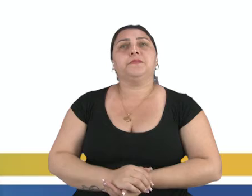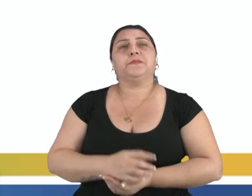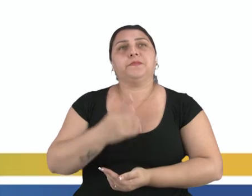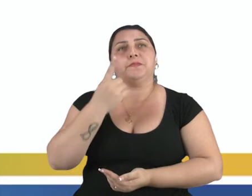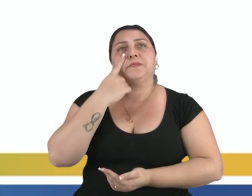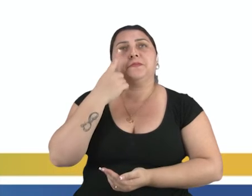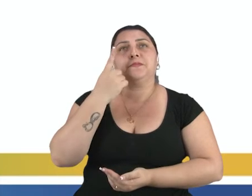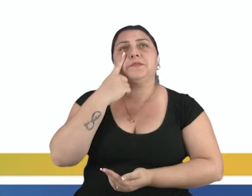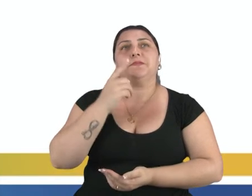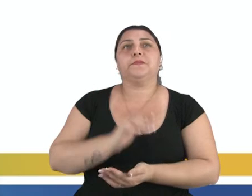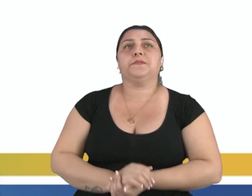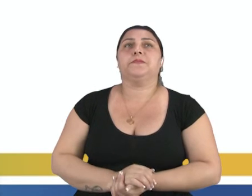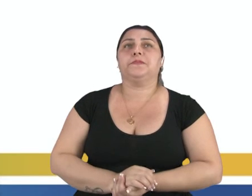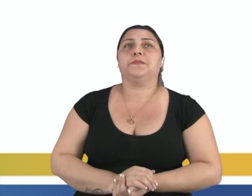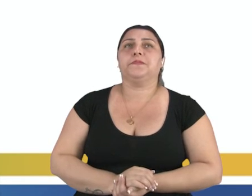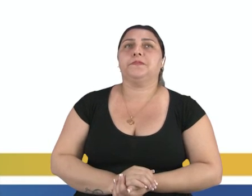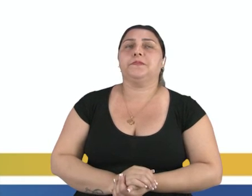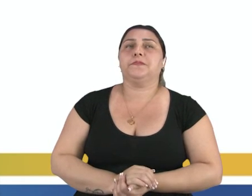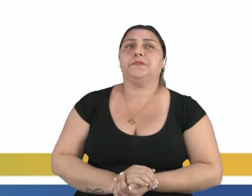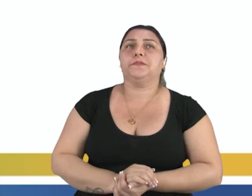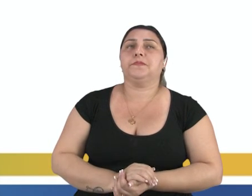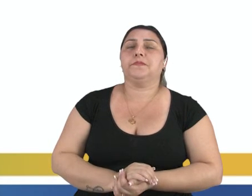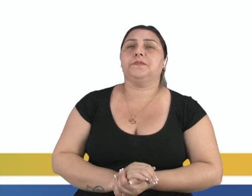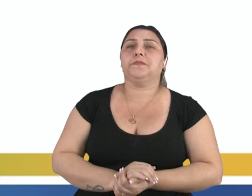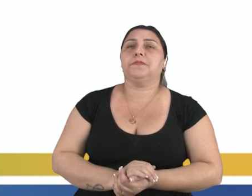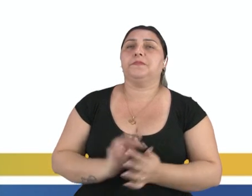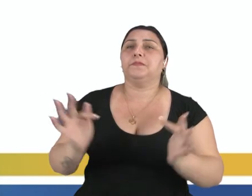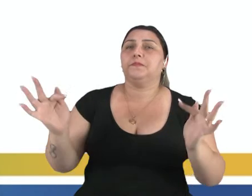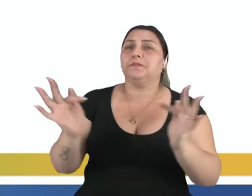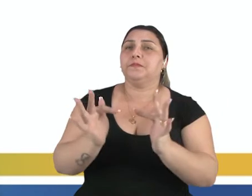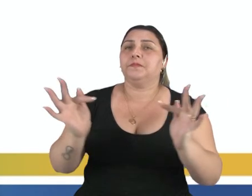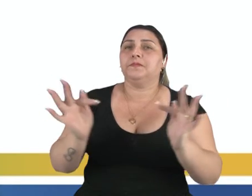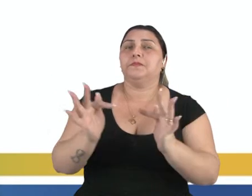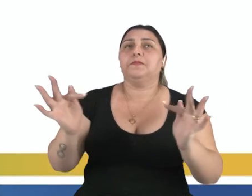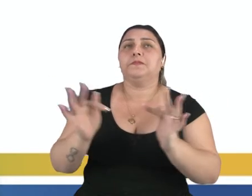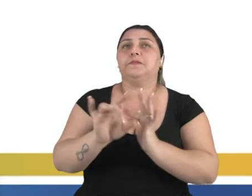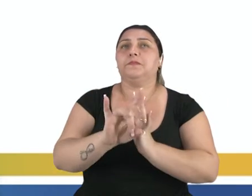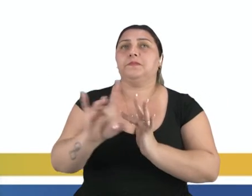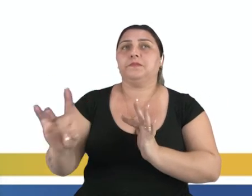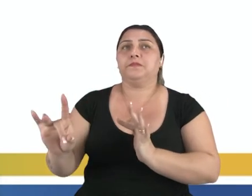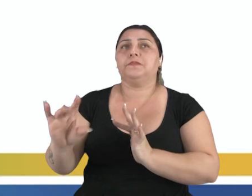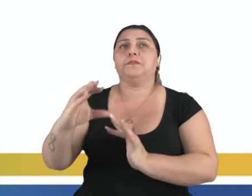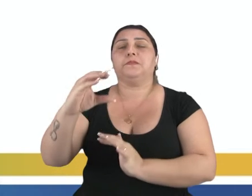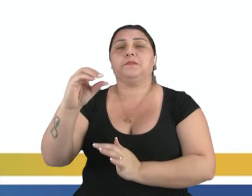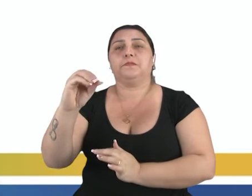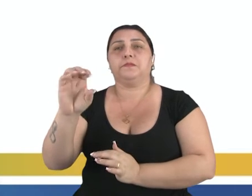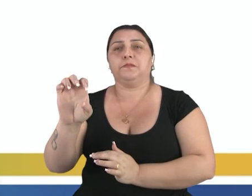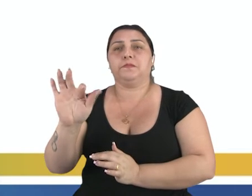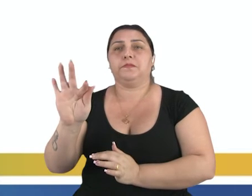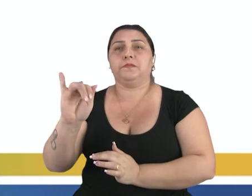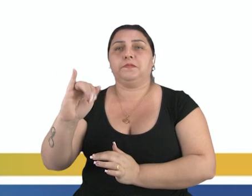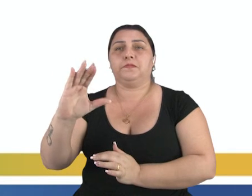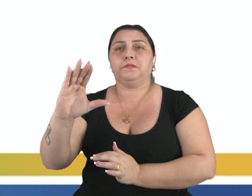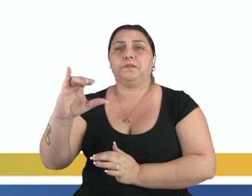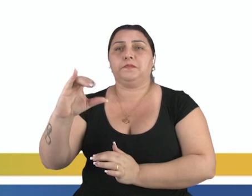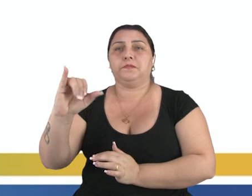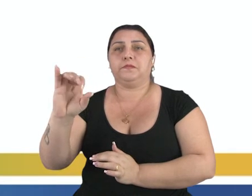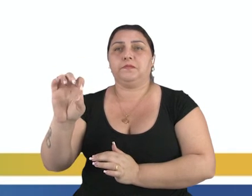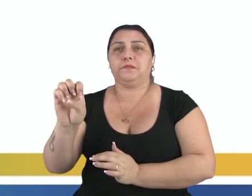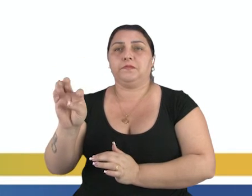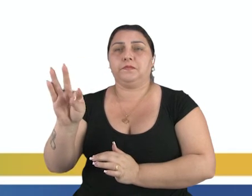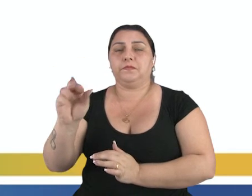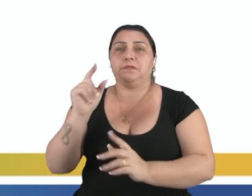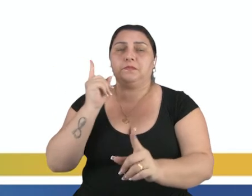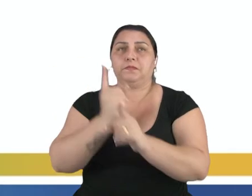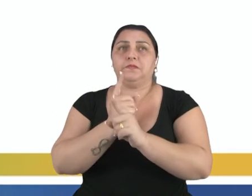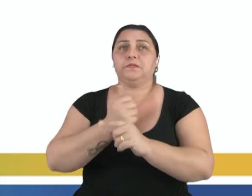Determine os coeficientes de cada uma das funções abaixo. Então, nós temos aí a primeira função, y igual a